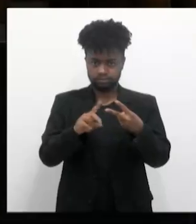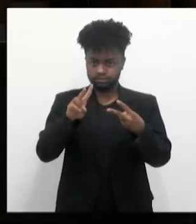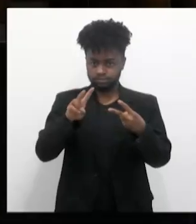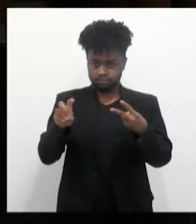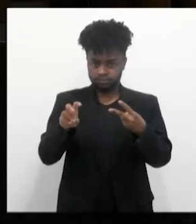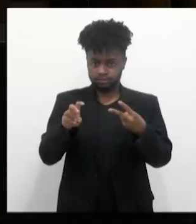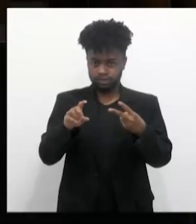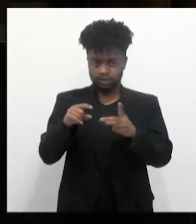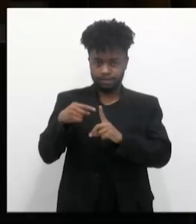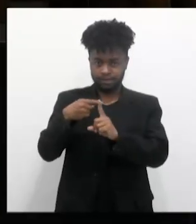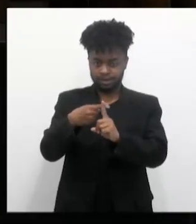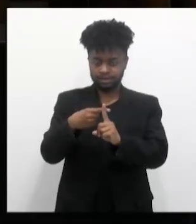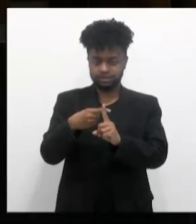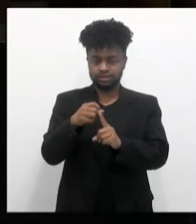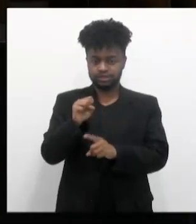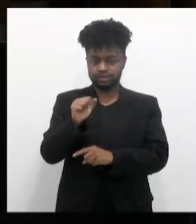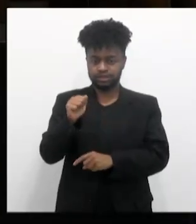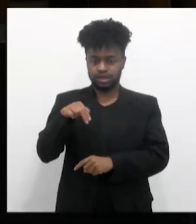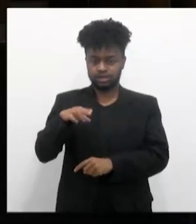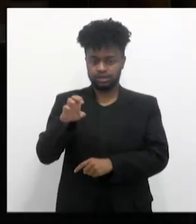mais saneamento.